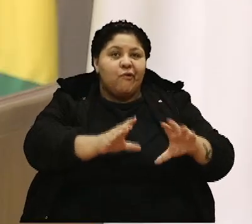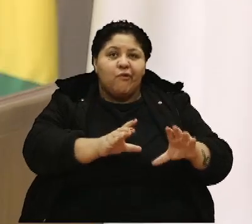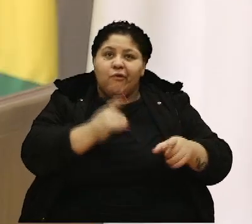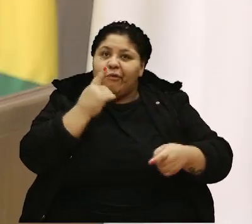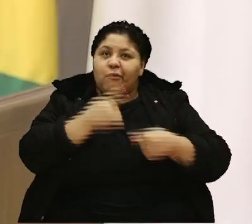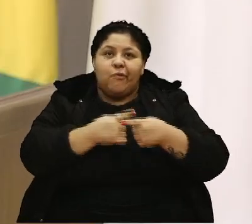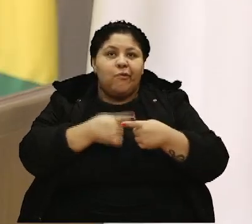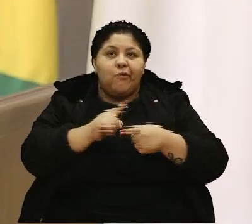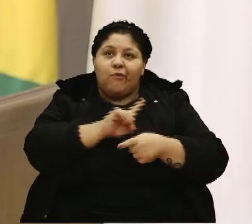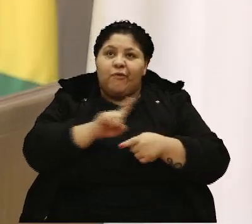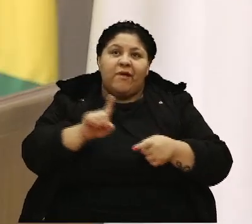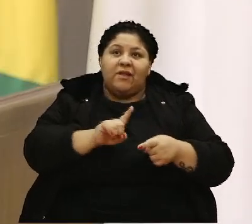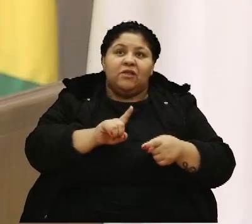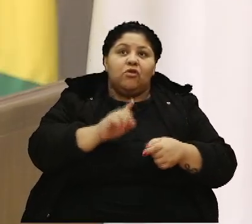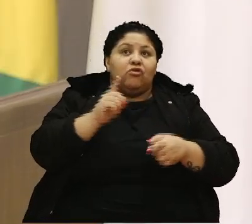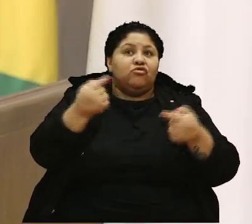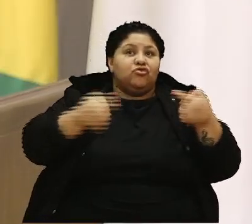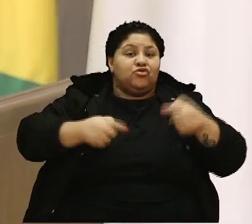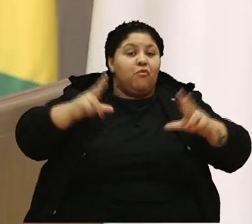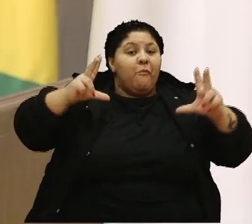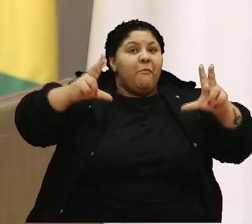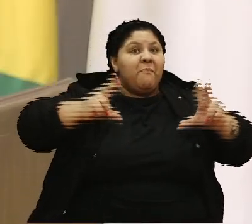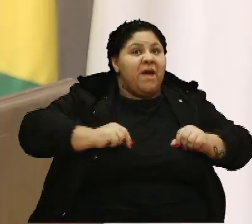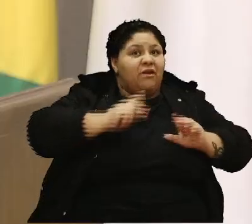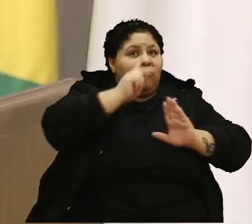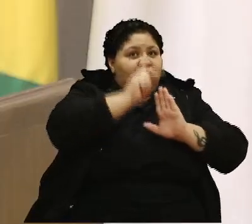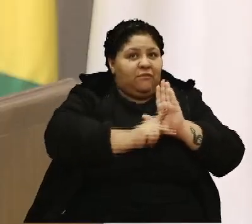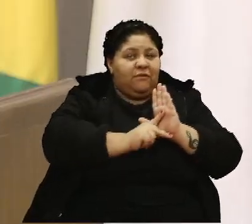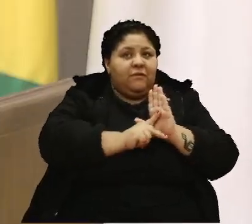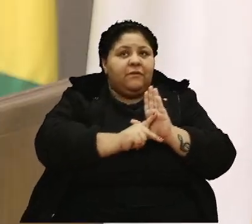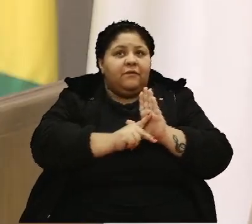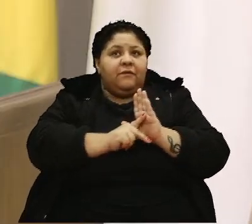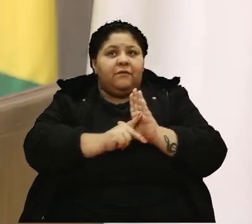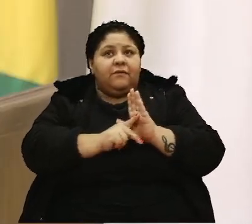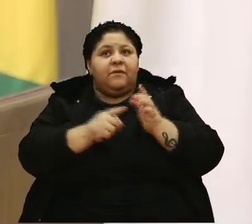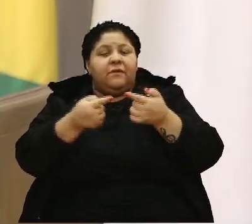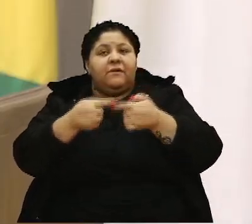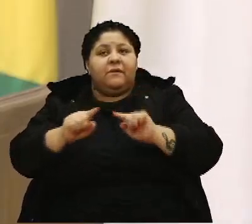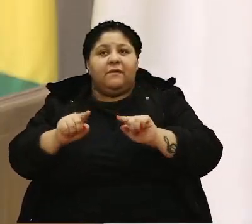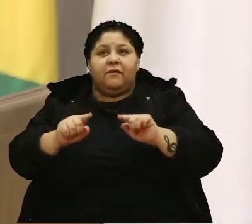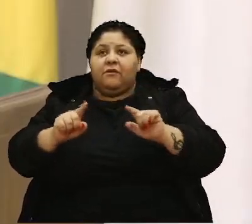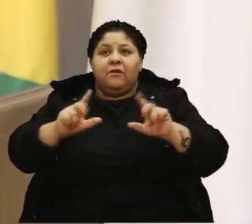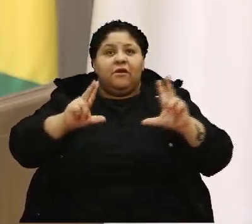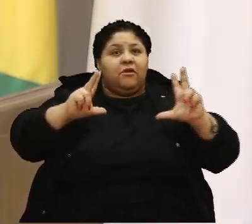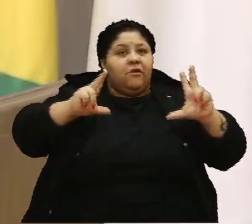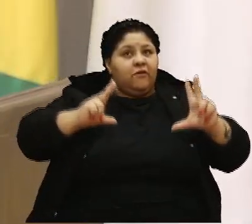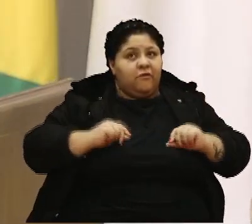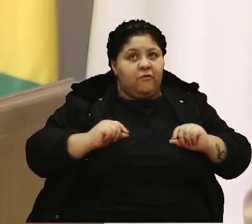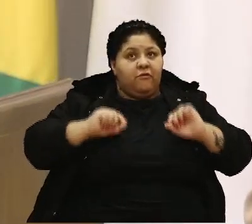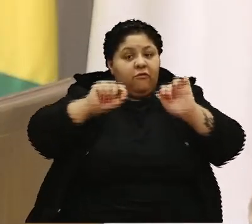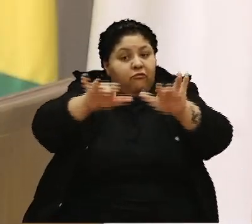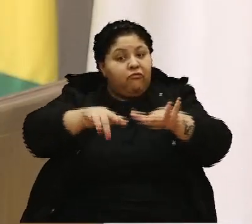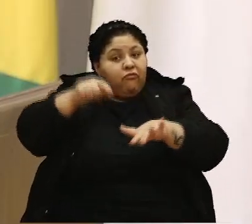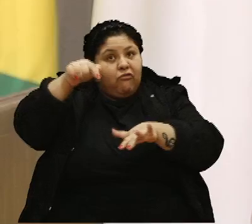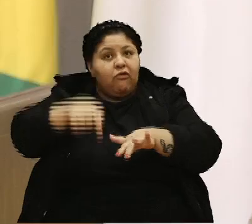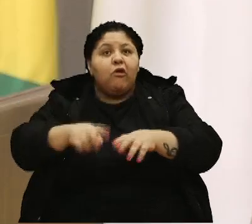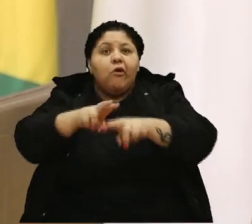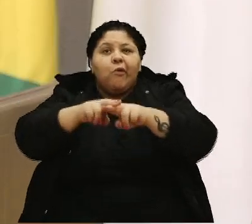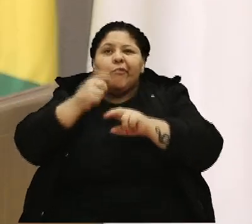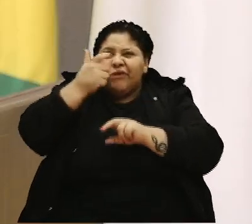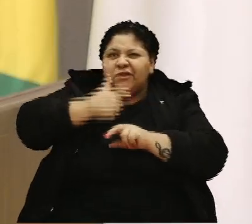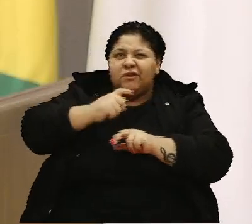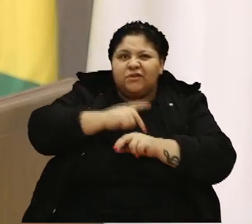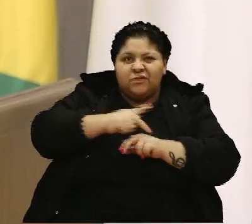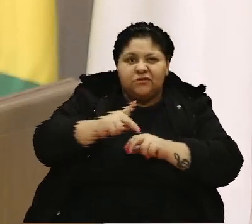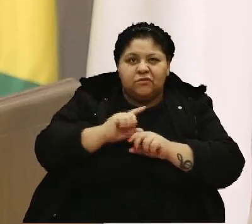não estamos discutindo o mérito do projeto. Para que ele vá para a discussão de mérito e venha para o plenário de novo. Por isso que eu acho, presidente,